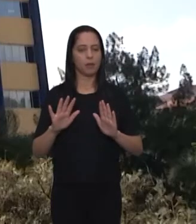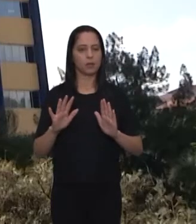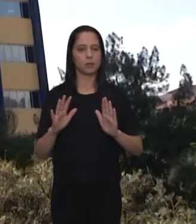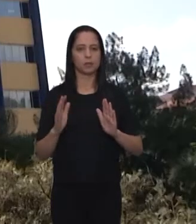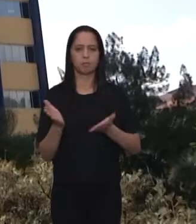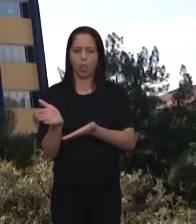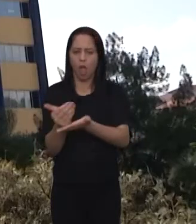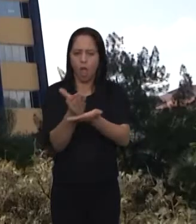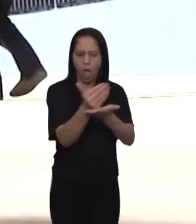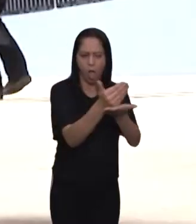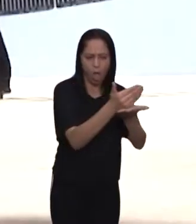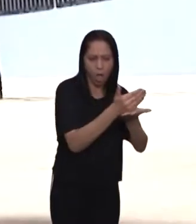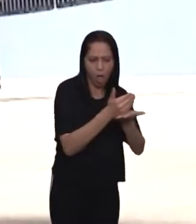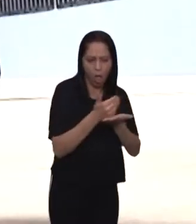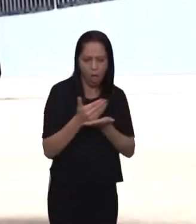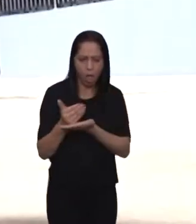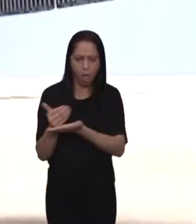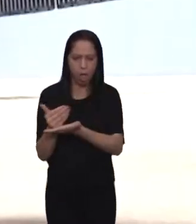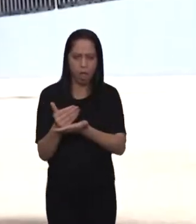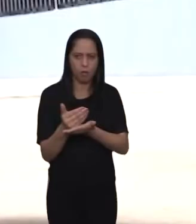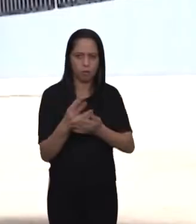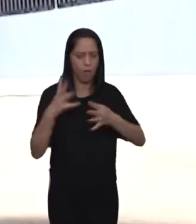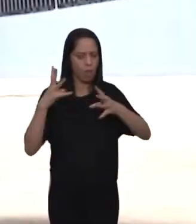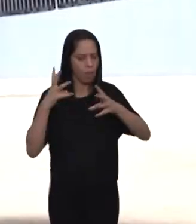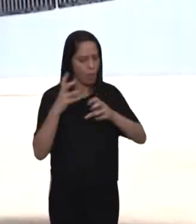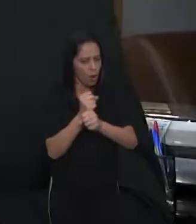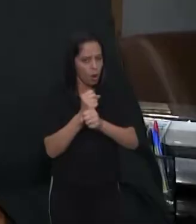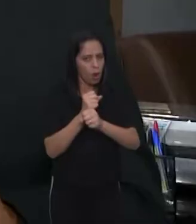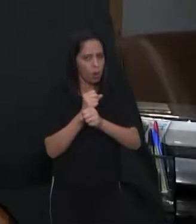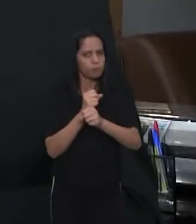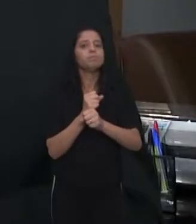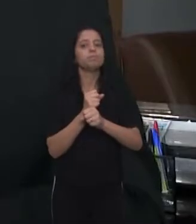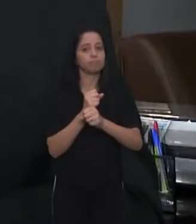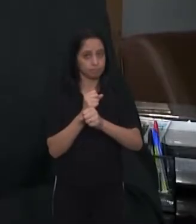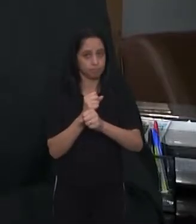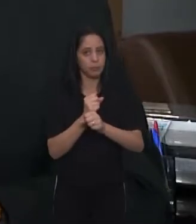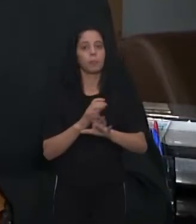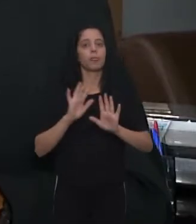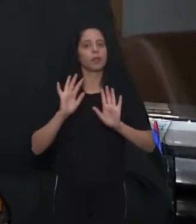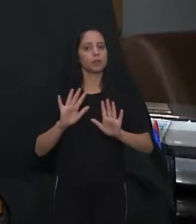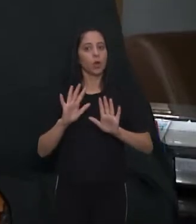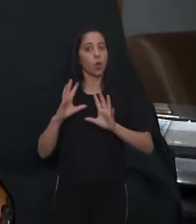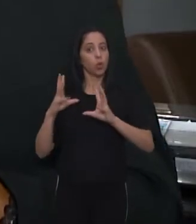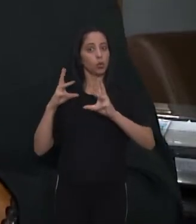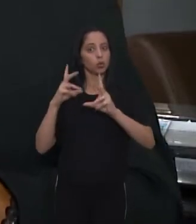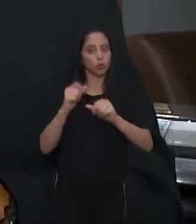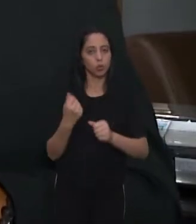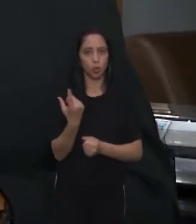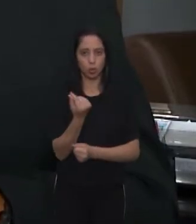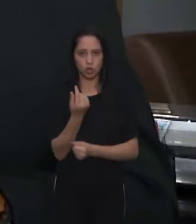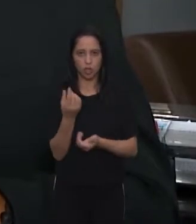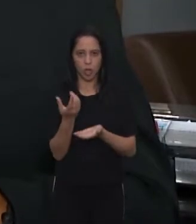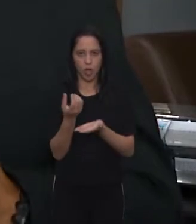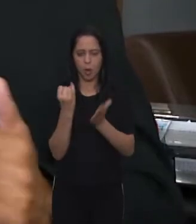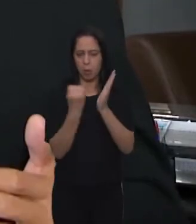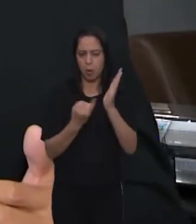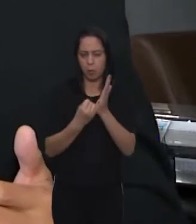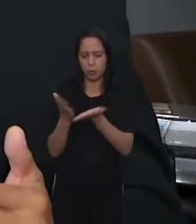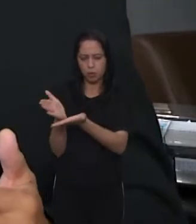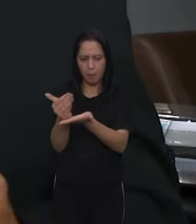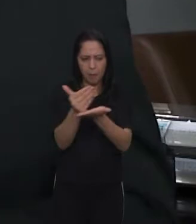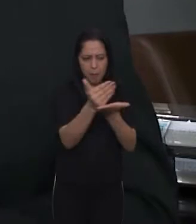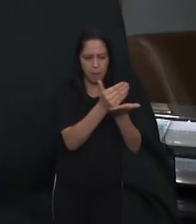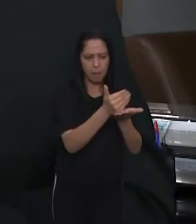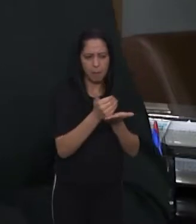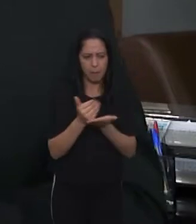dinheiro que volta à população em forma de melhorias para a cidade todo o dinheiro da prefeitura ele é voltado para fazer o